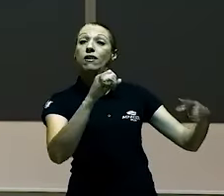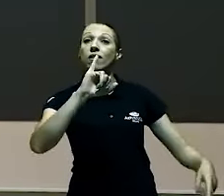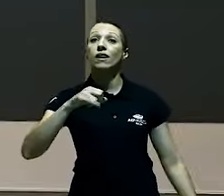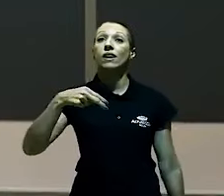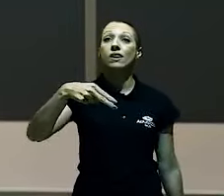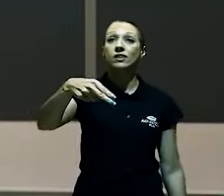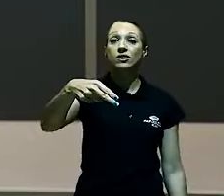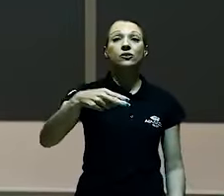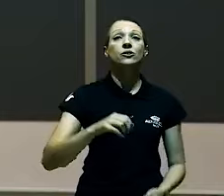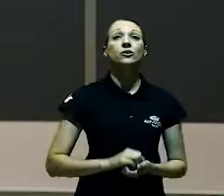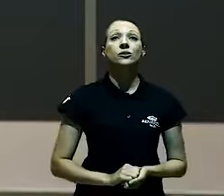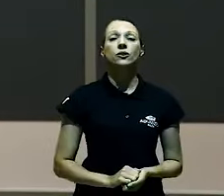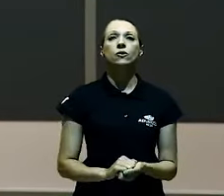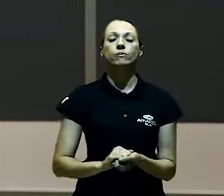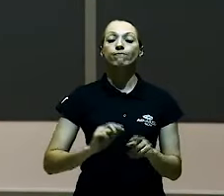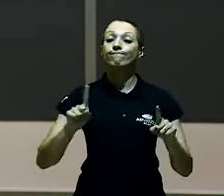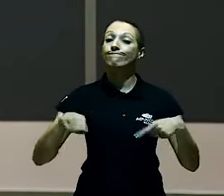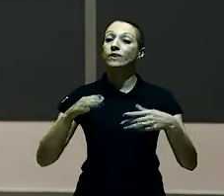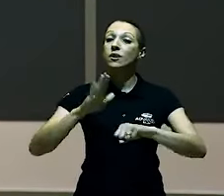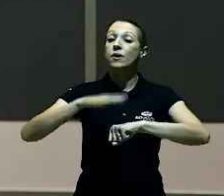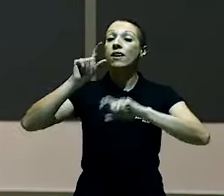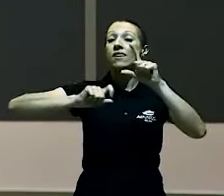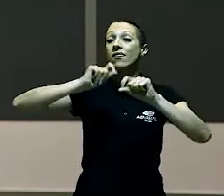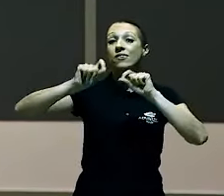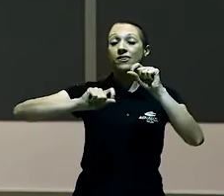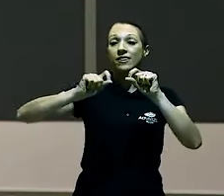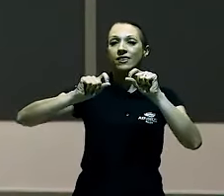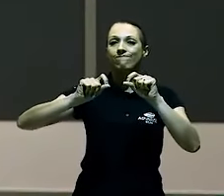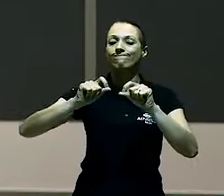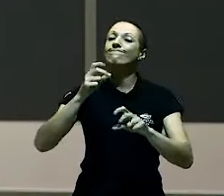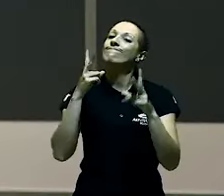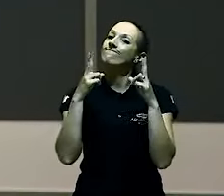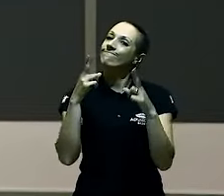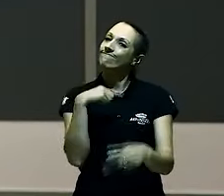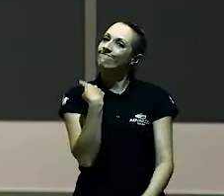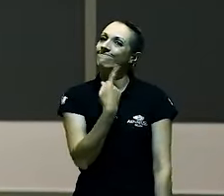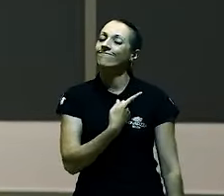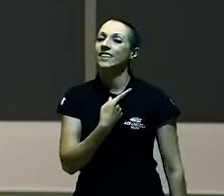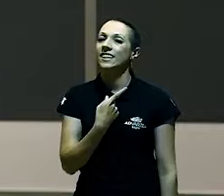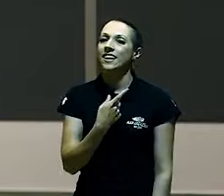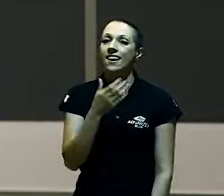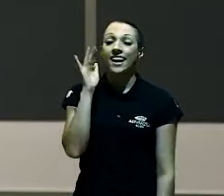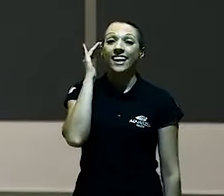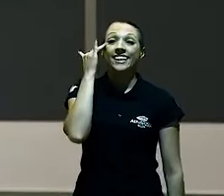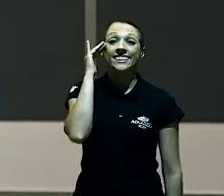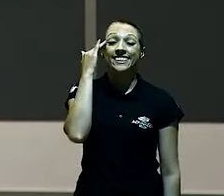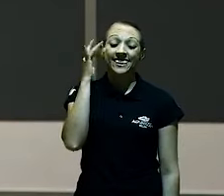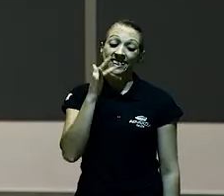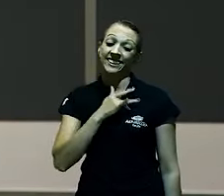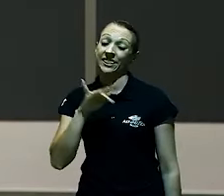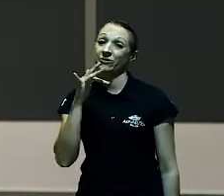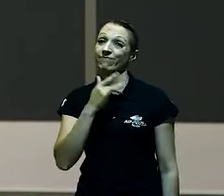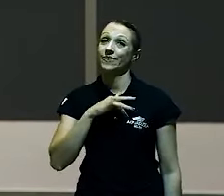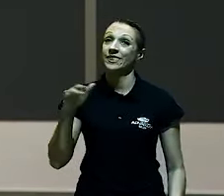desafio de Jonas, eu acredito que é também o nosso maior desafio hoje, era entender o mistério da misericórdia